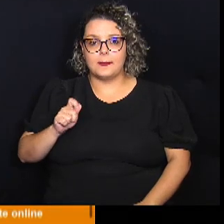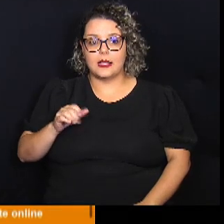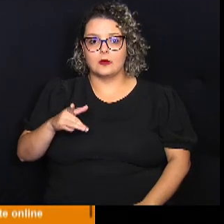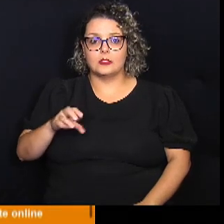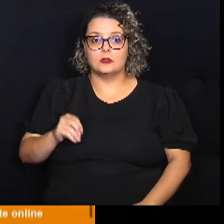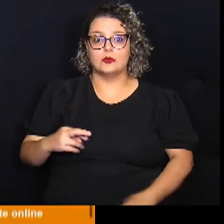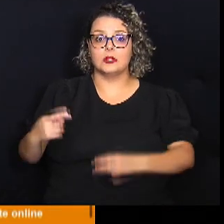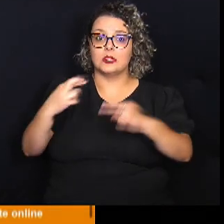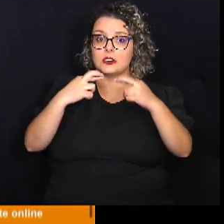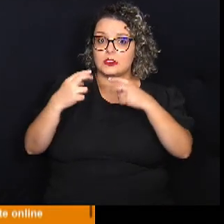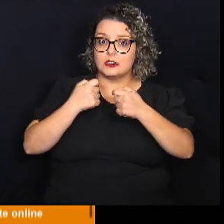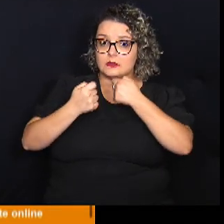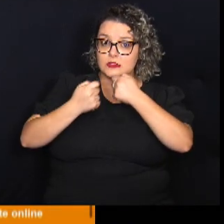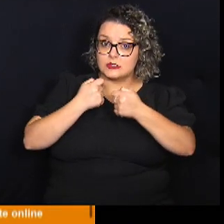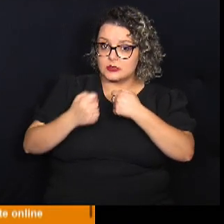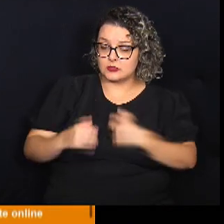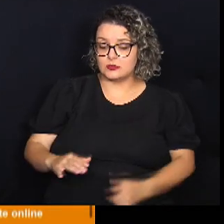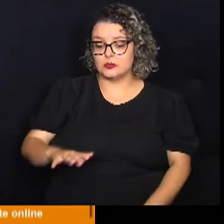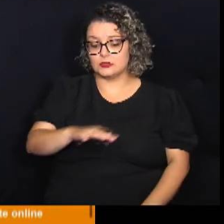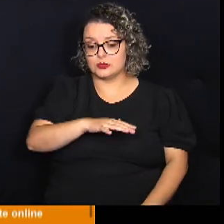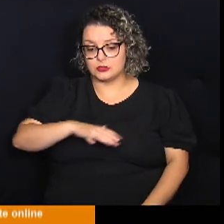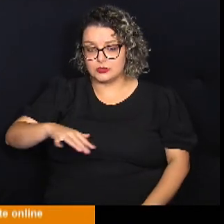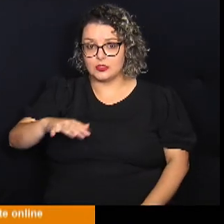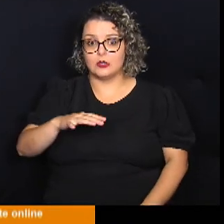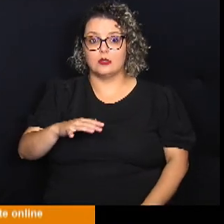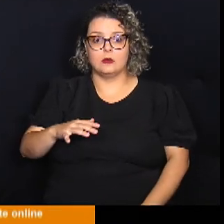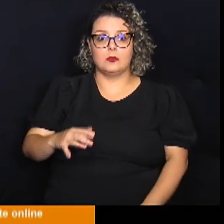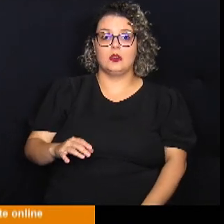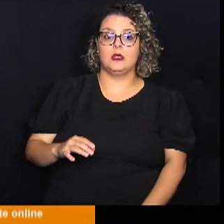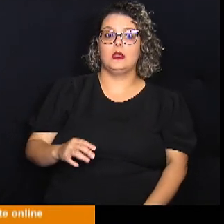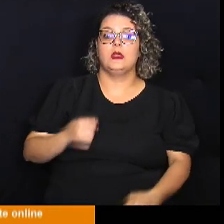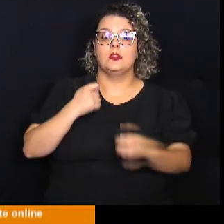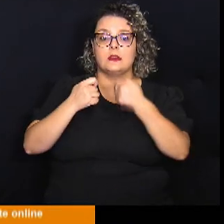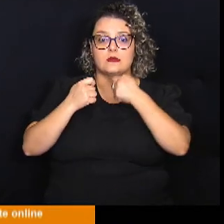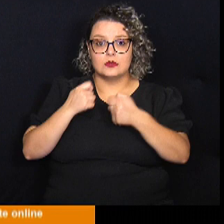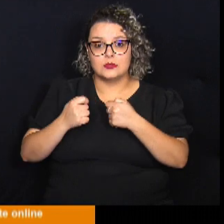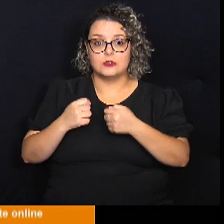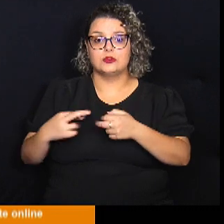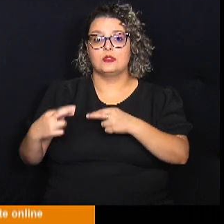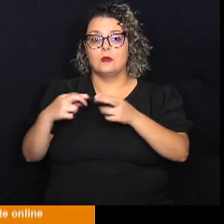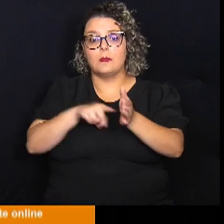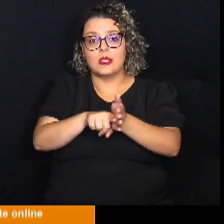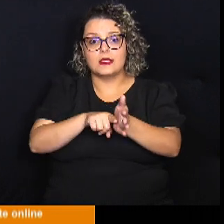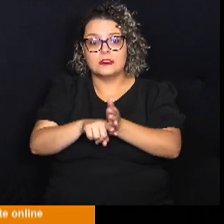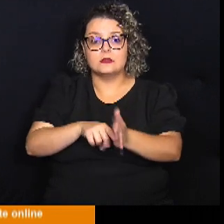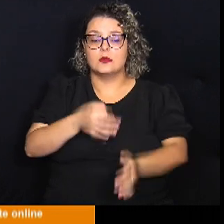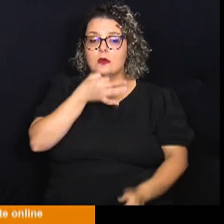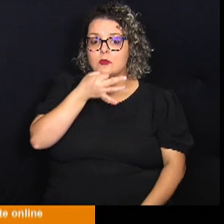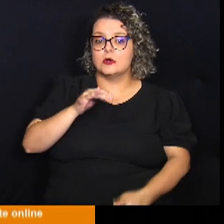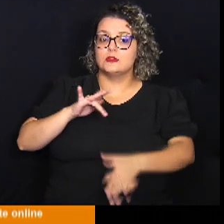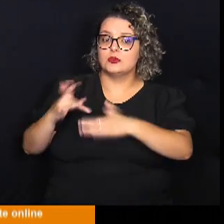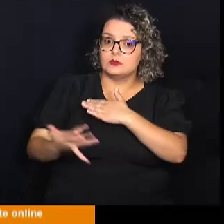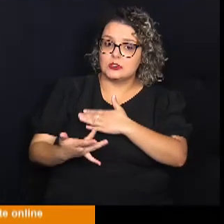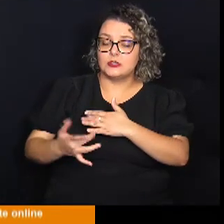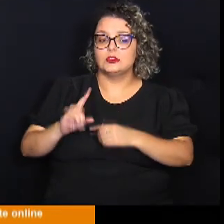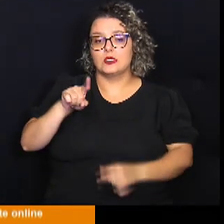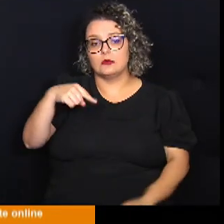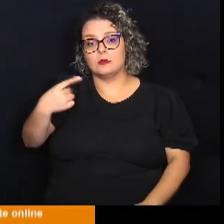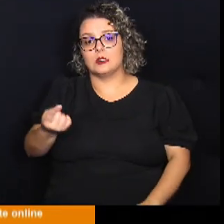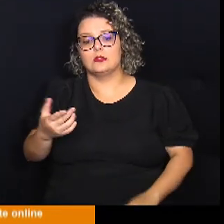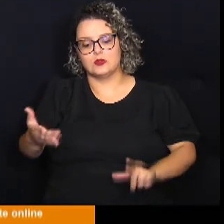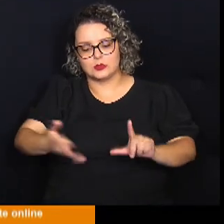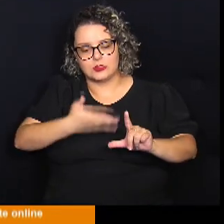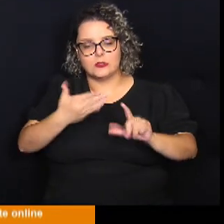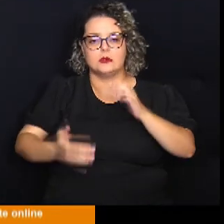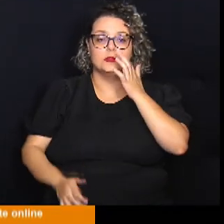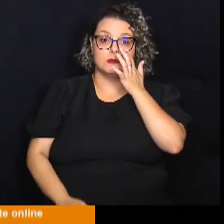campo, temos funileiro para veículos, no caso de reparação, e indo para a próxima página, você pode